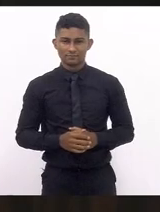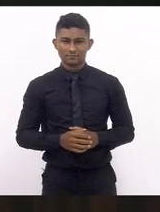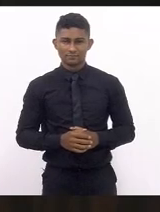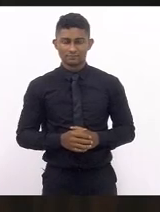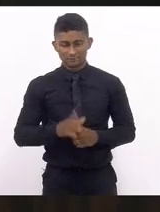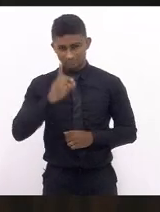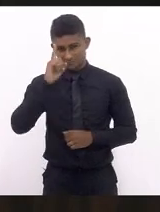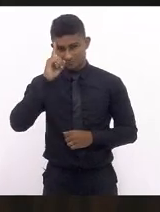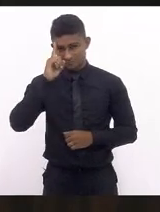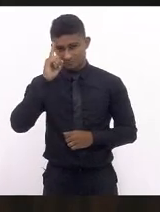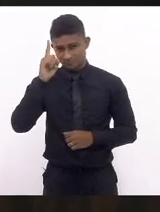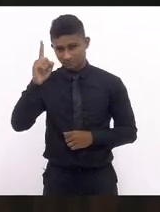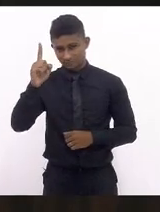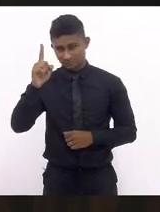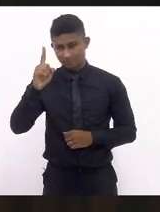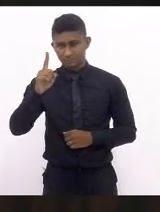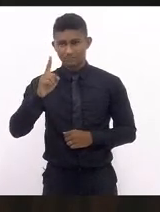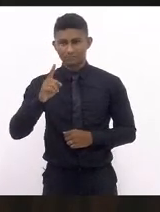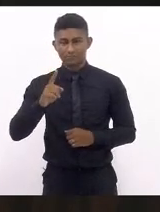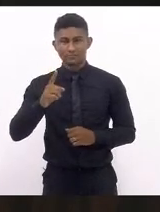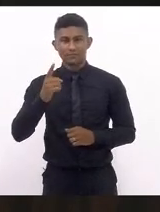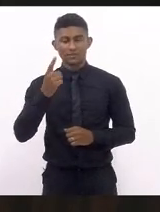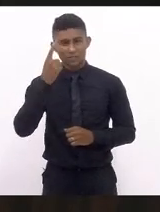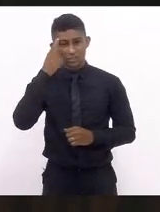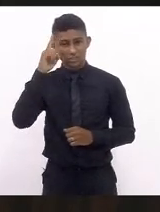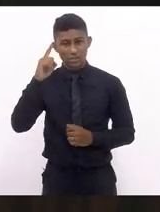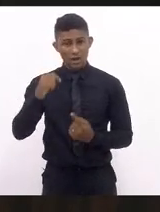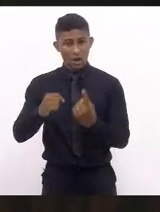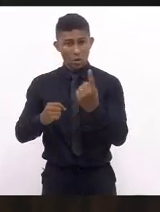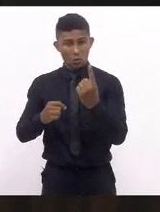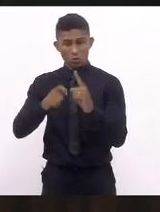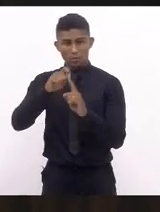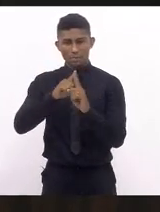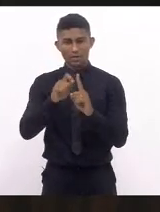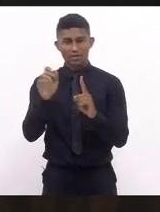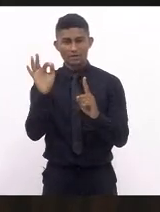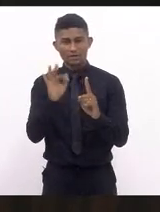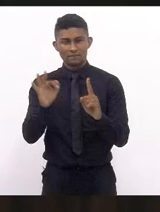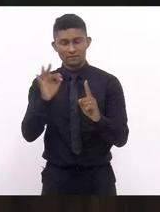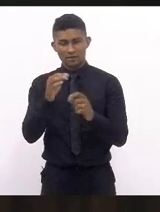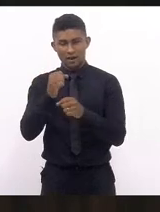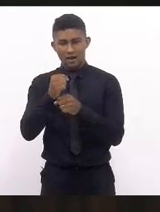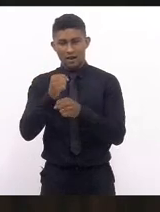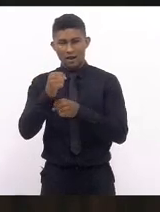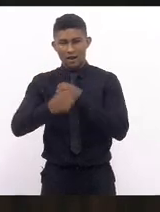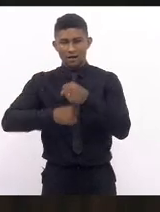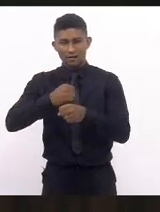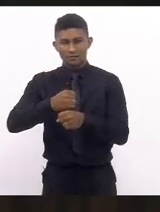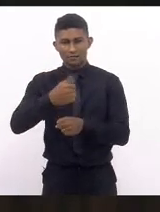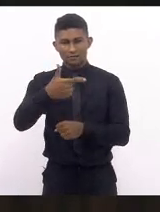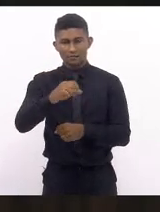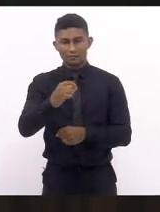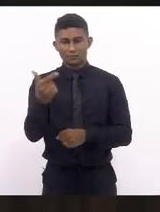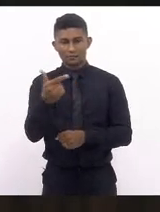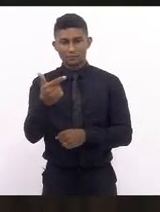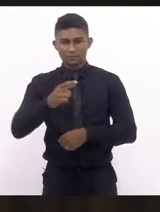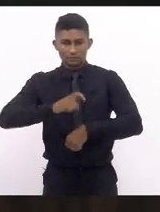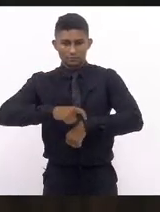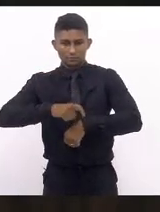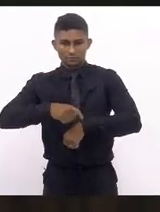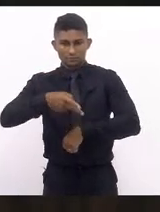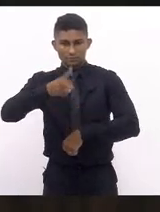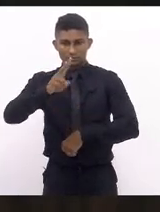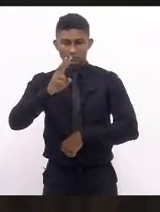e no dia primeiro de fevereiro é de 2022 e as